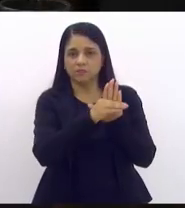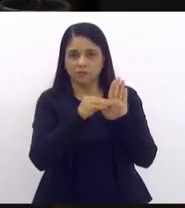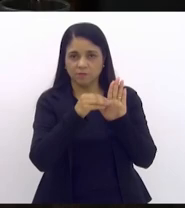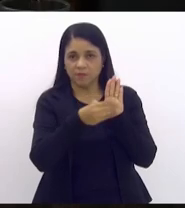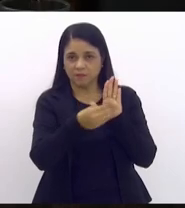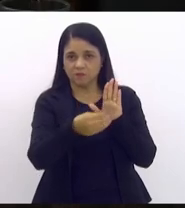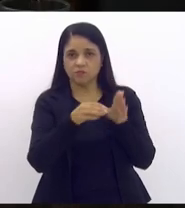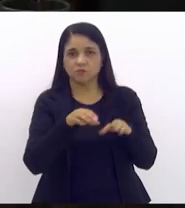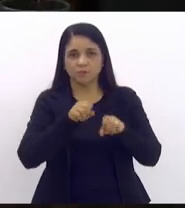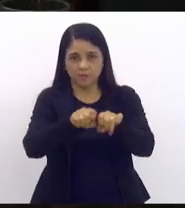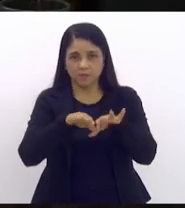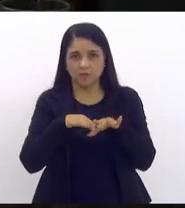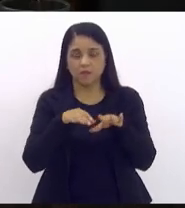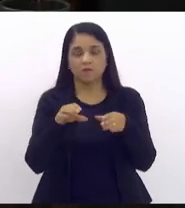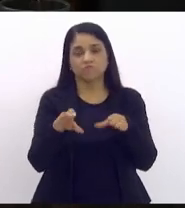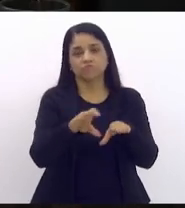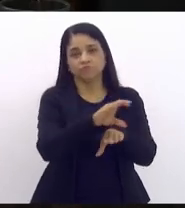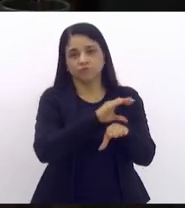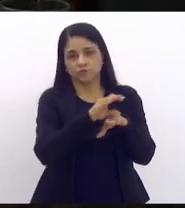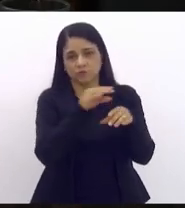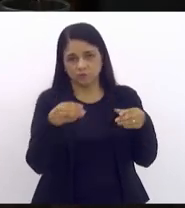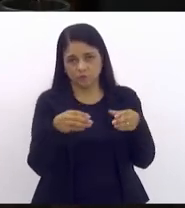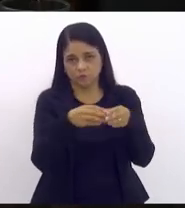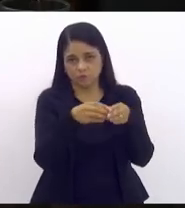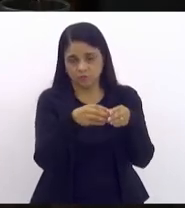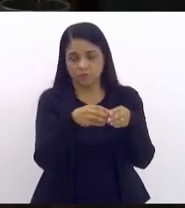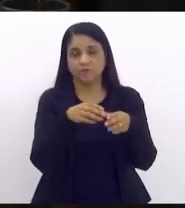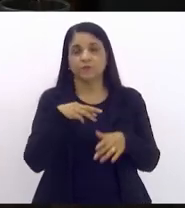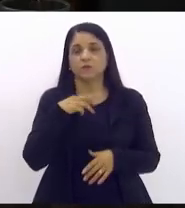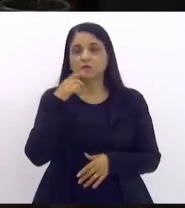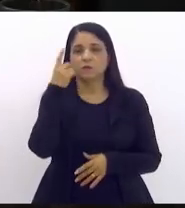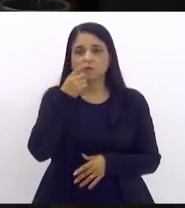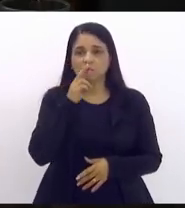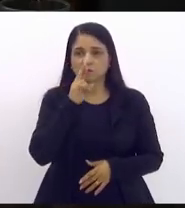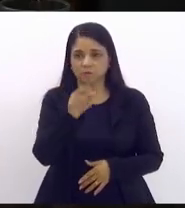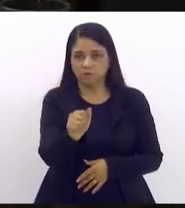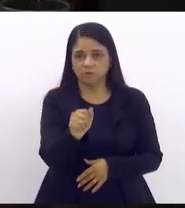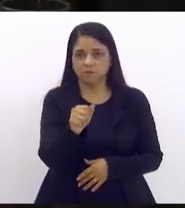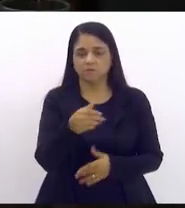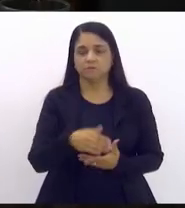emitir parecer pela Comissão de Constituição e Justiça, deputado Rodrigo Amorim.